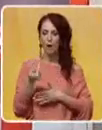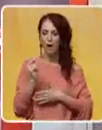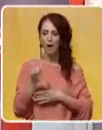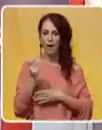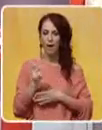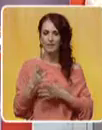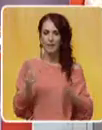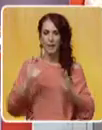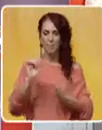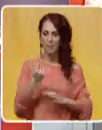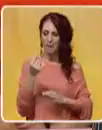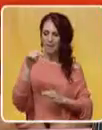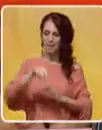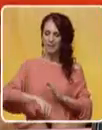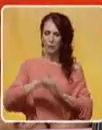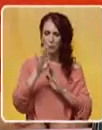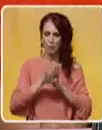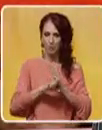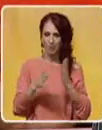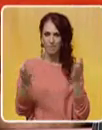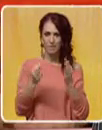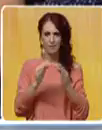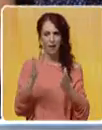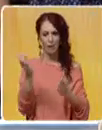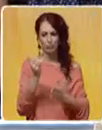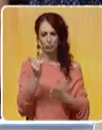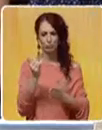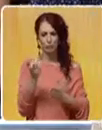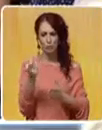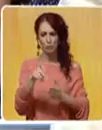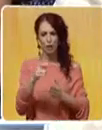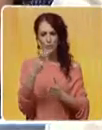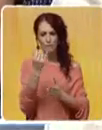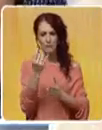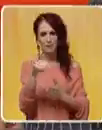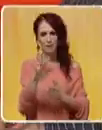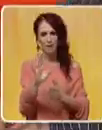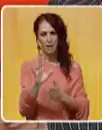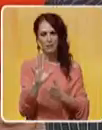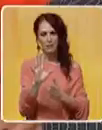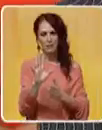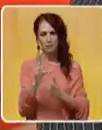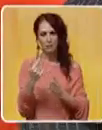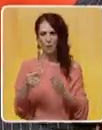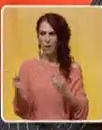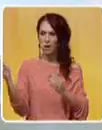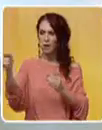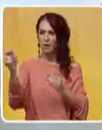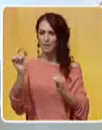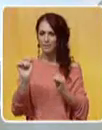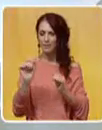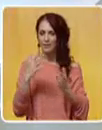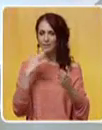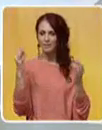assim Prim vez que te recebemos neste programa e é a tua segunda vinda à TVI É verdade estiveste da celado